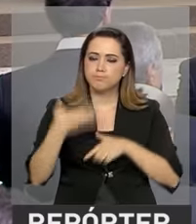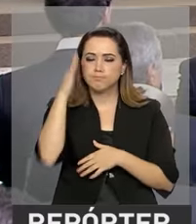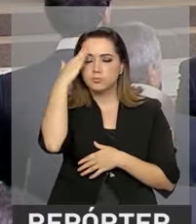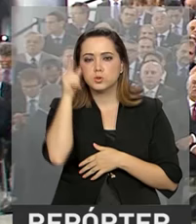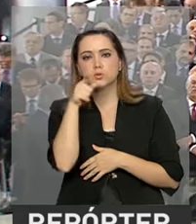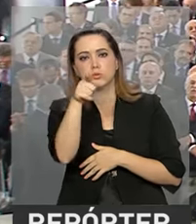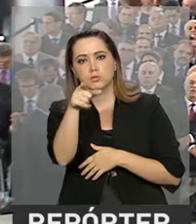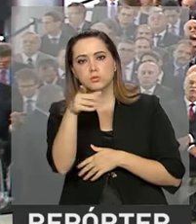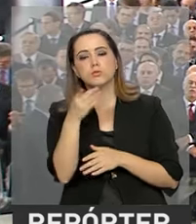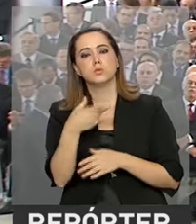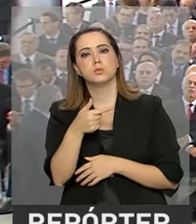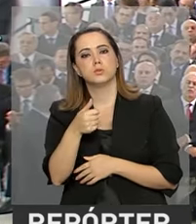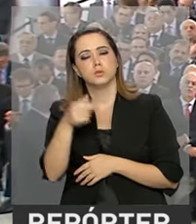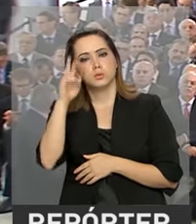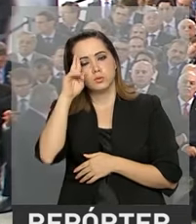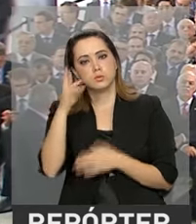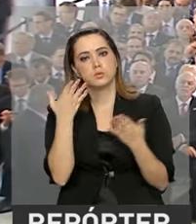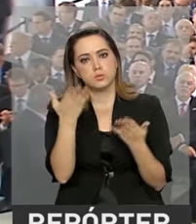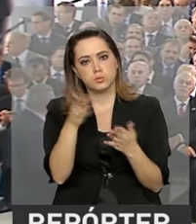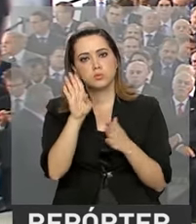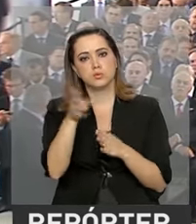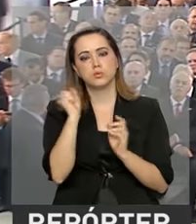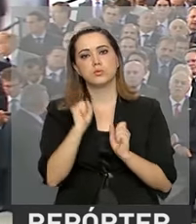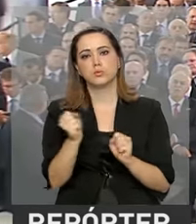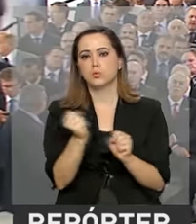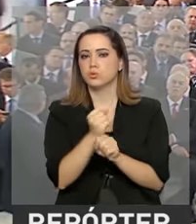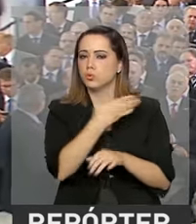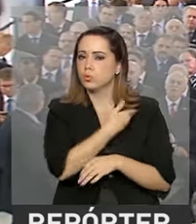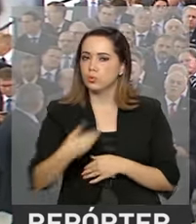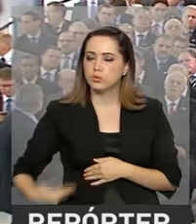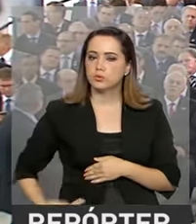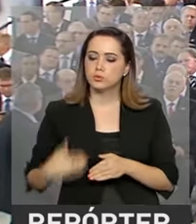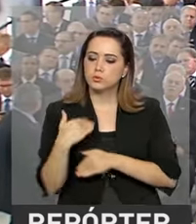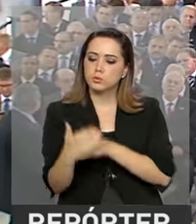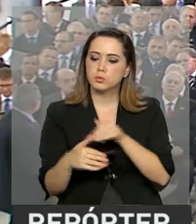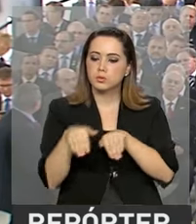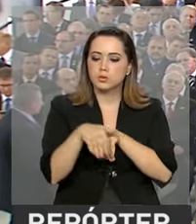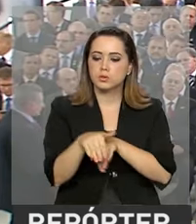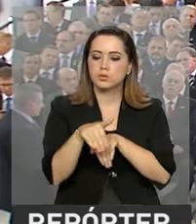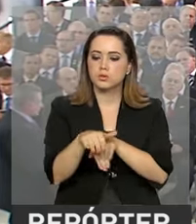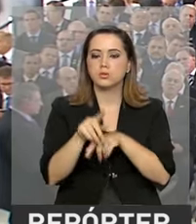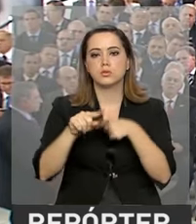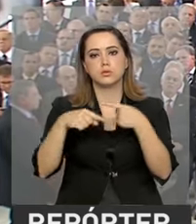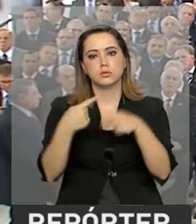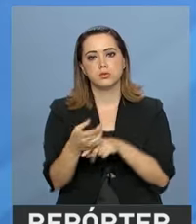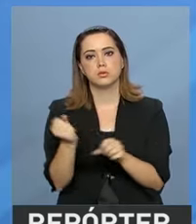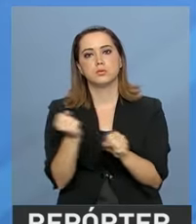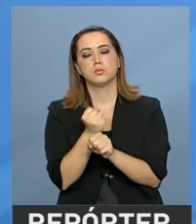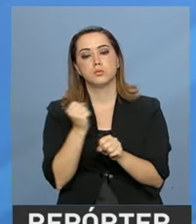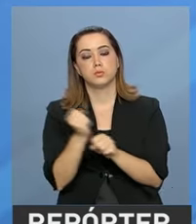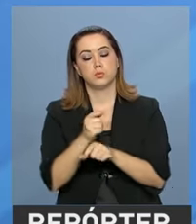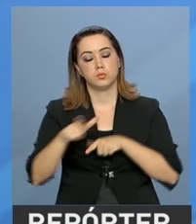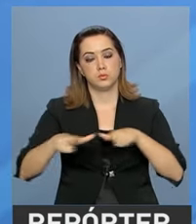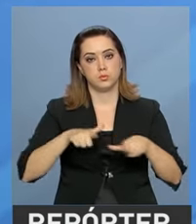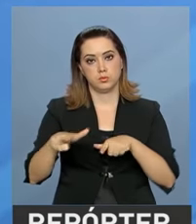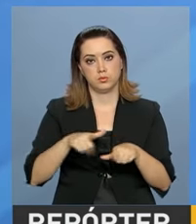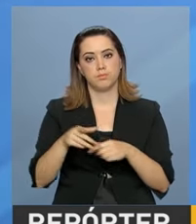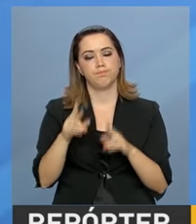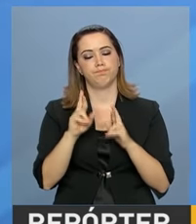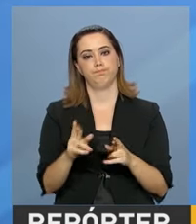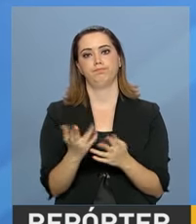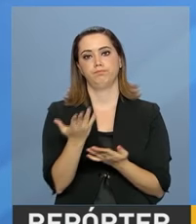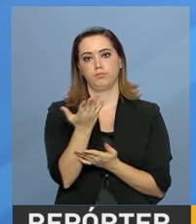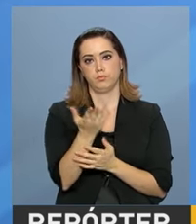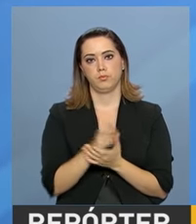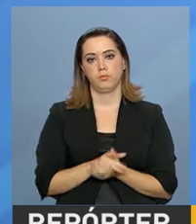um governo que com certeza a partir de setembro é o governo que todos os trabalhadores esperam. Viemos aqui